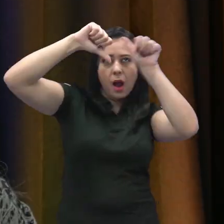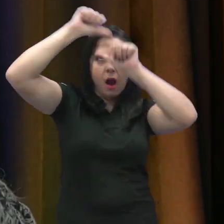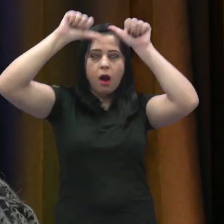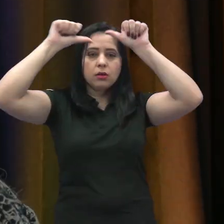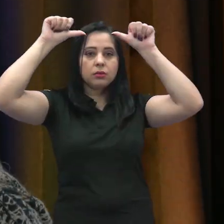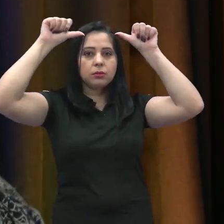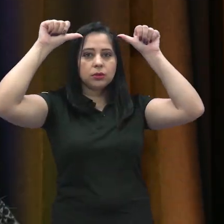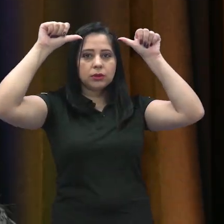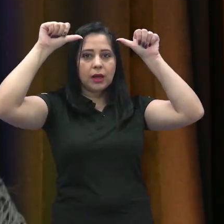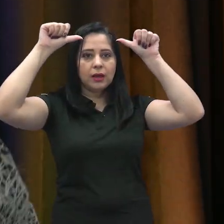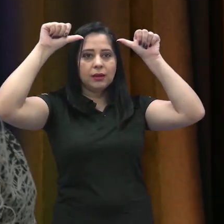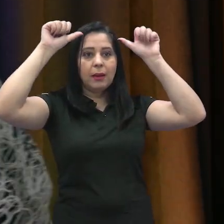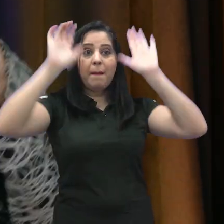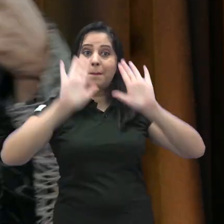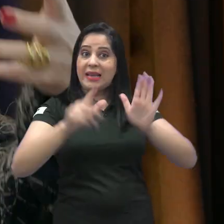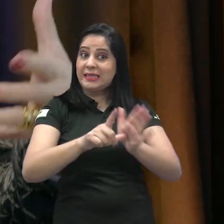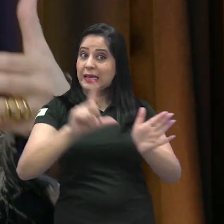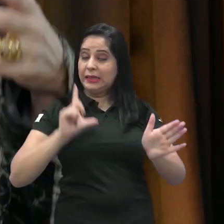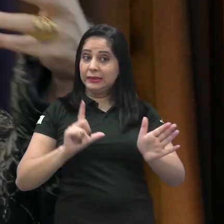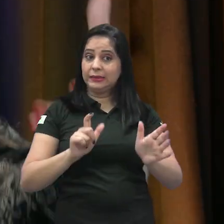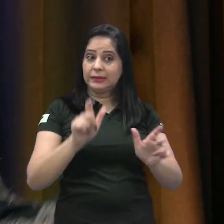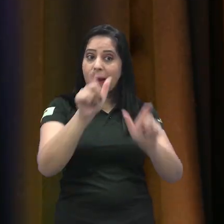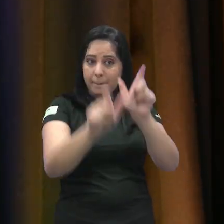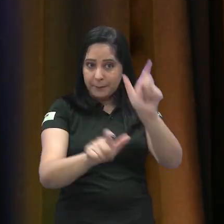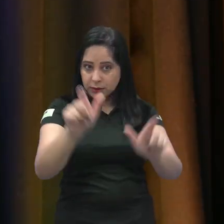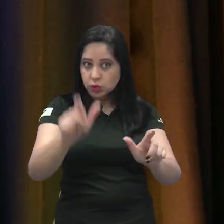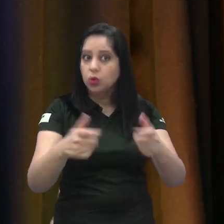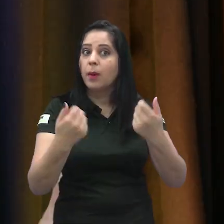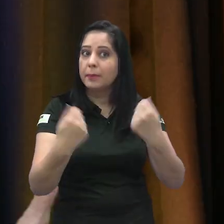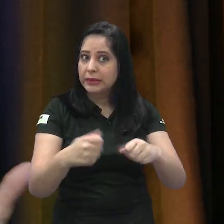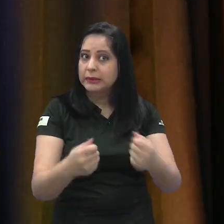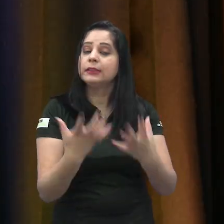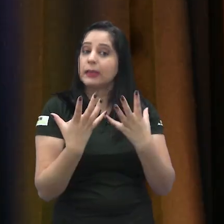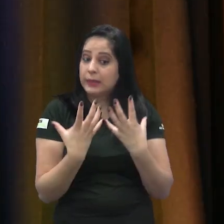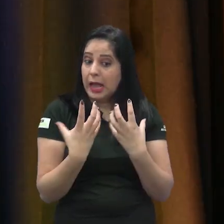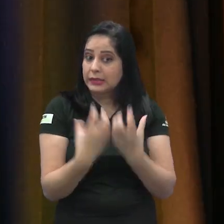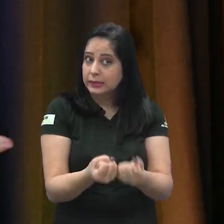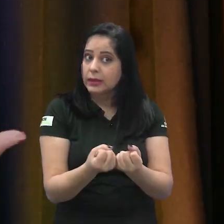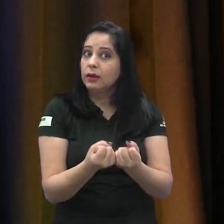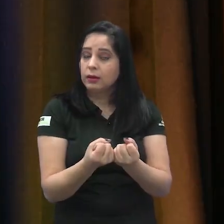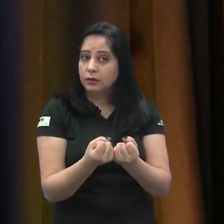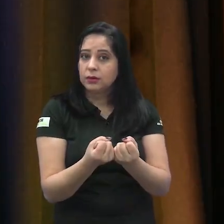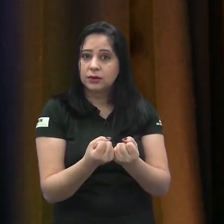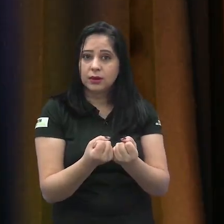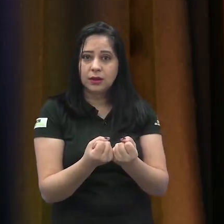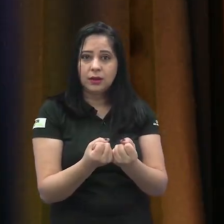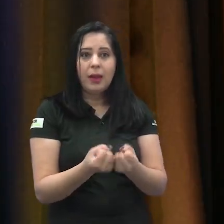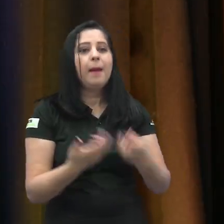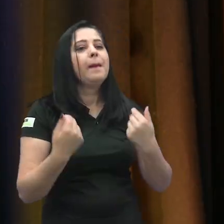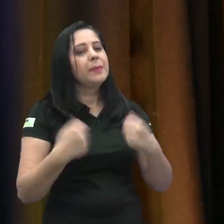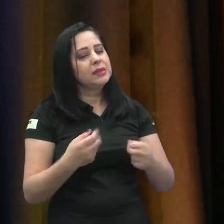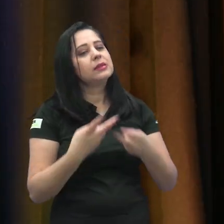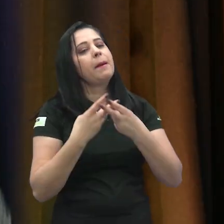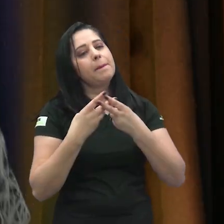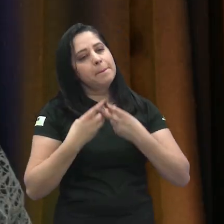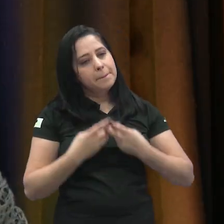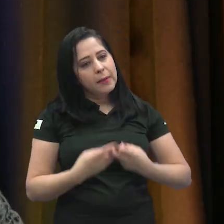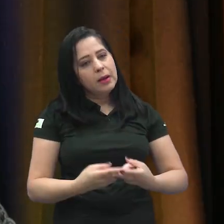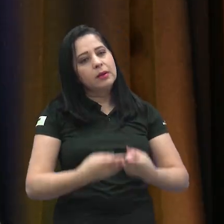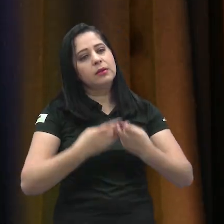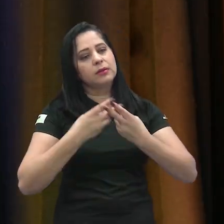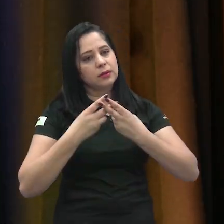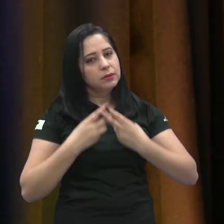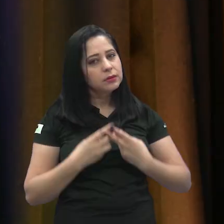para haver a cura integral, primeiro que a pessoa precisa querer, né? E é um processo muito gradativo, onde você tem que ter